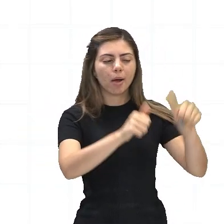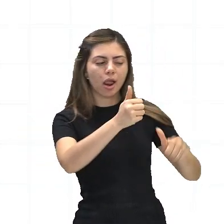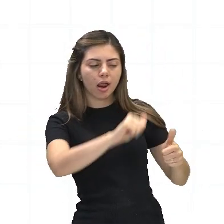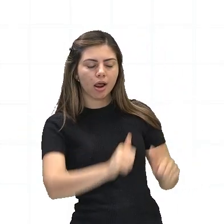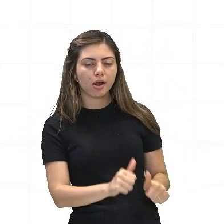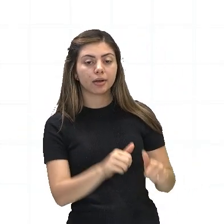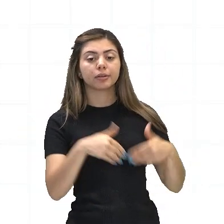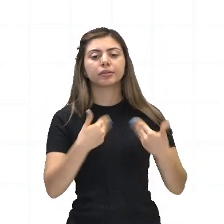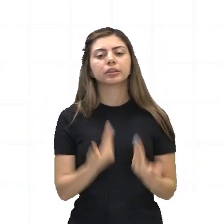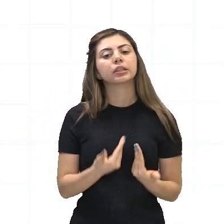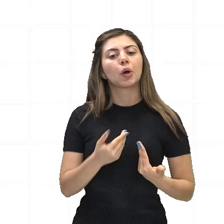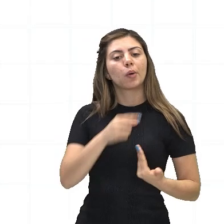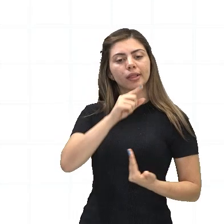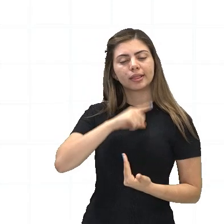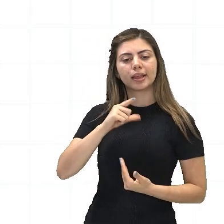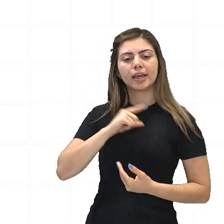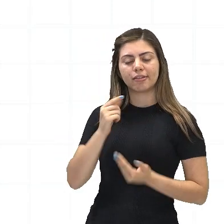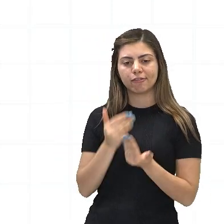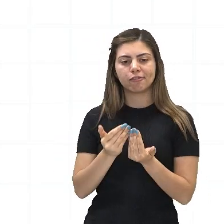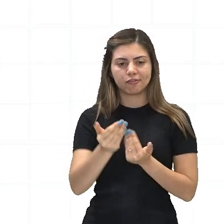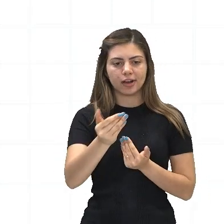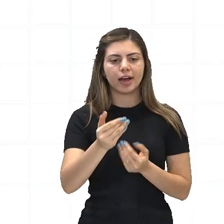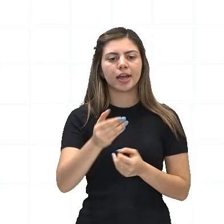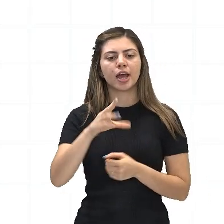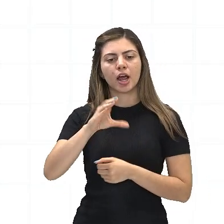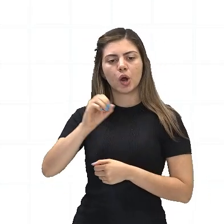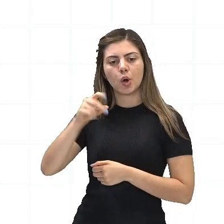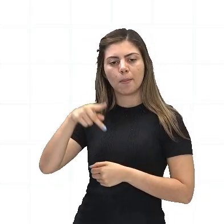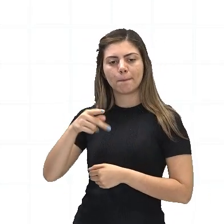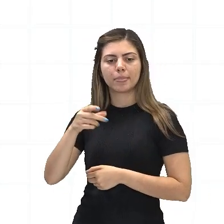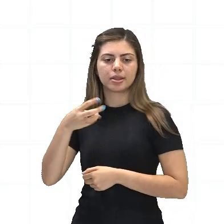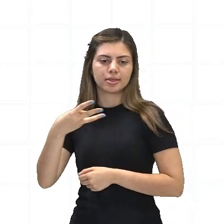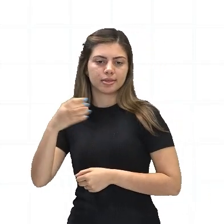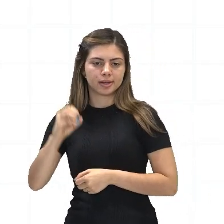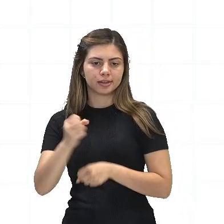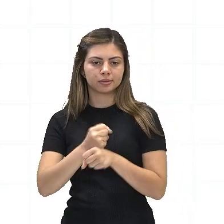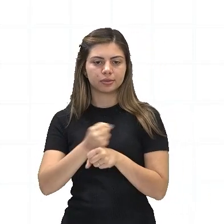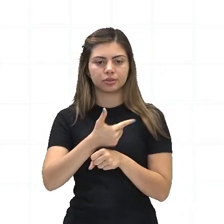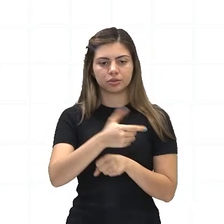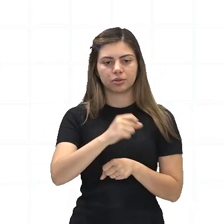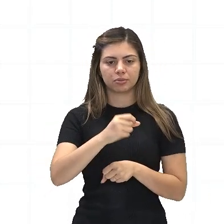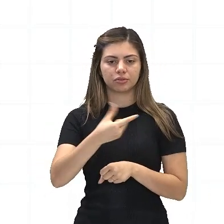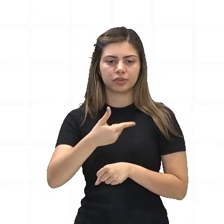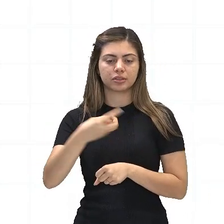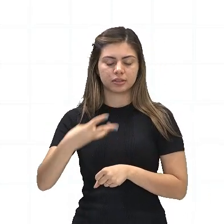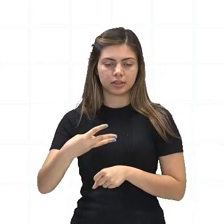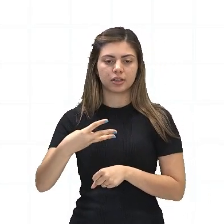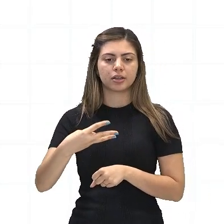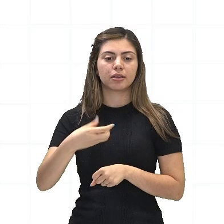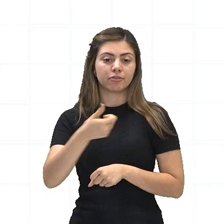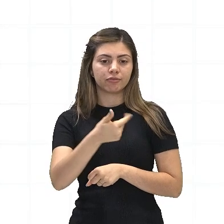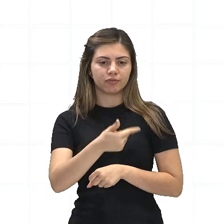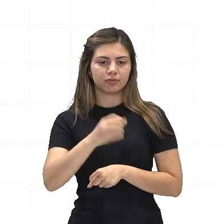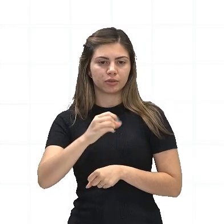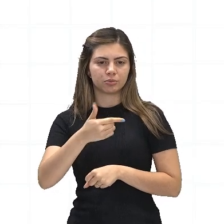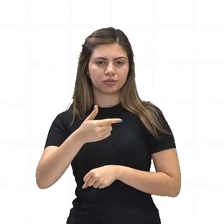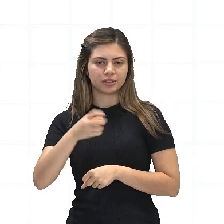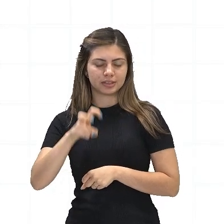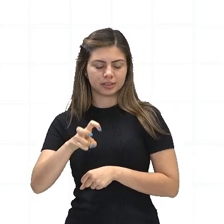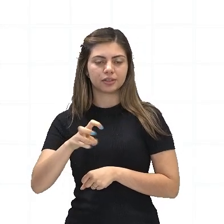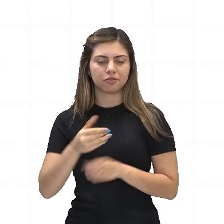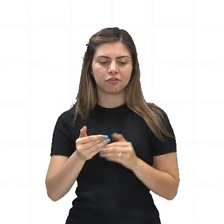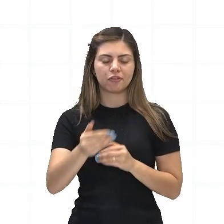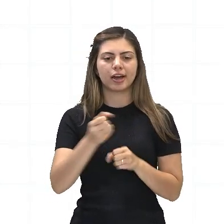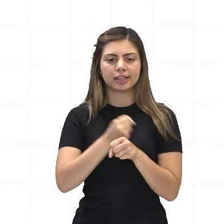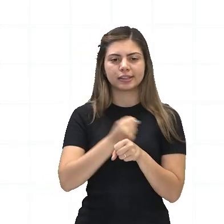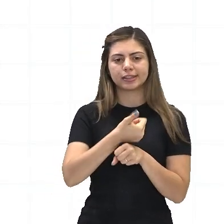base para a COP30 em 2025, quando o Acordo de Paris completará 10 anos e está prevista a adoção